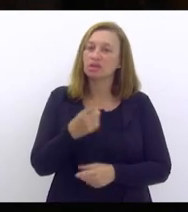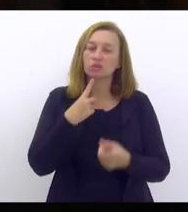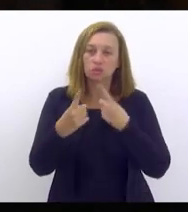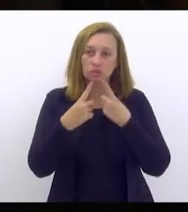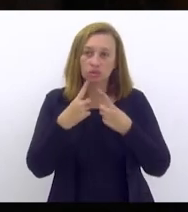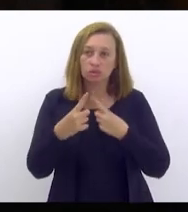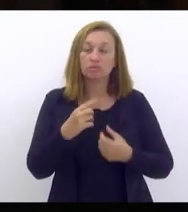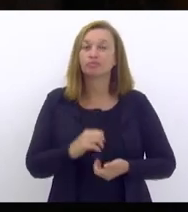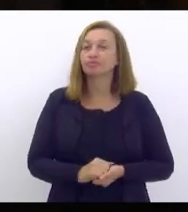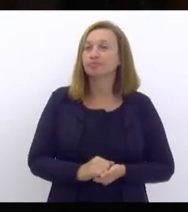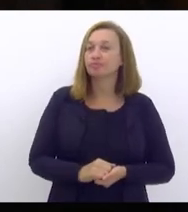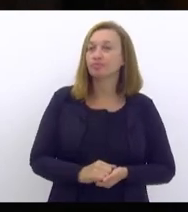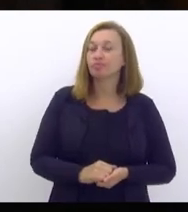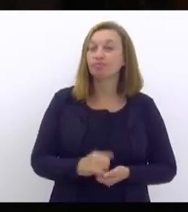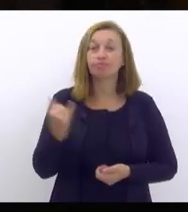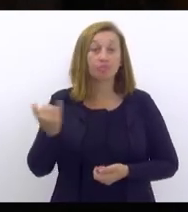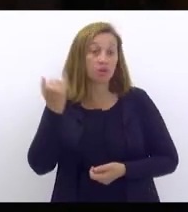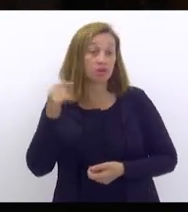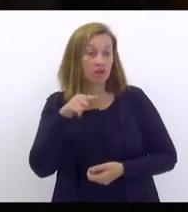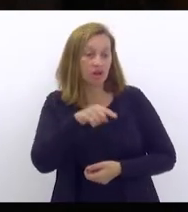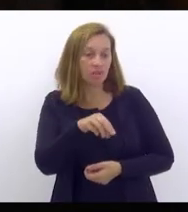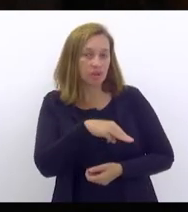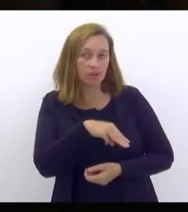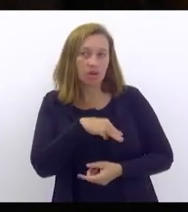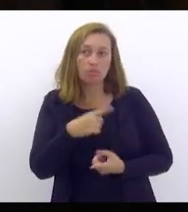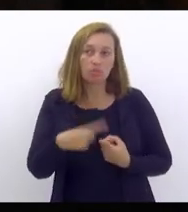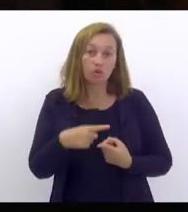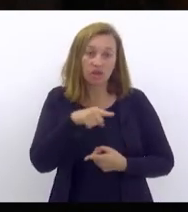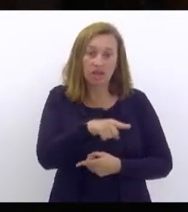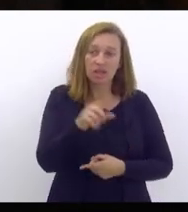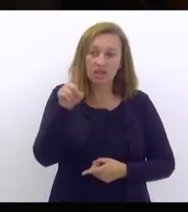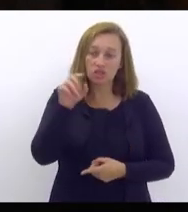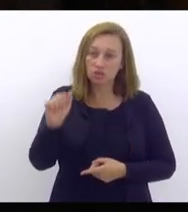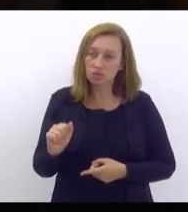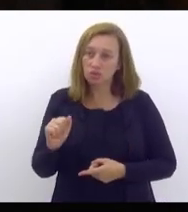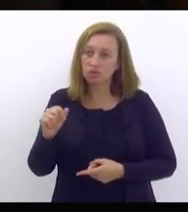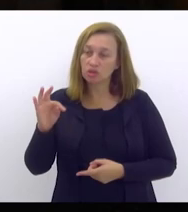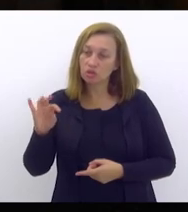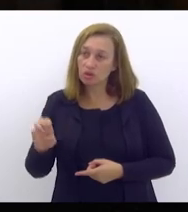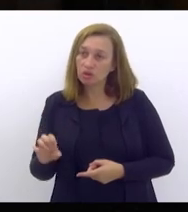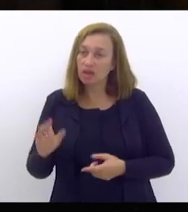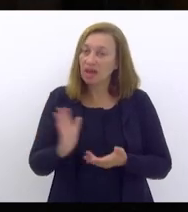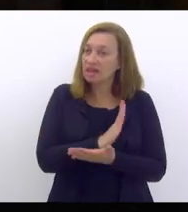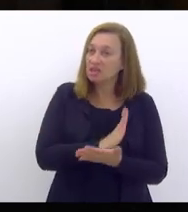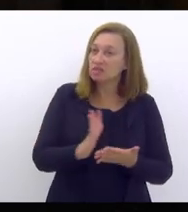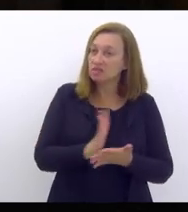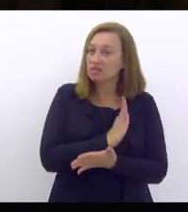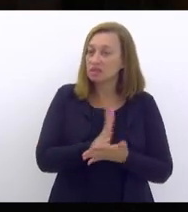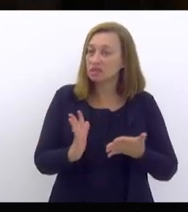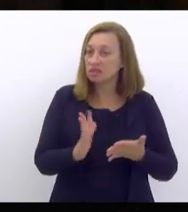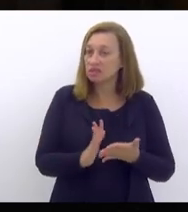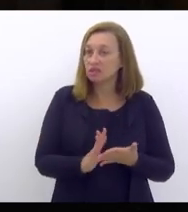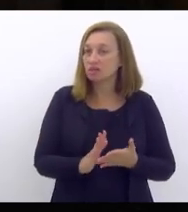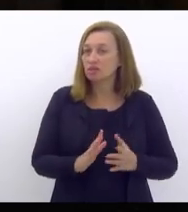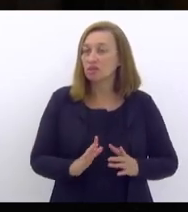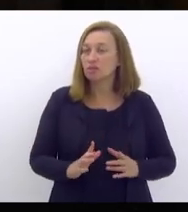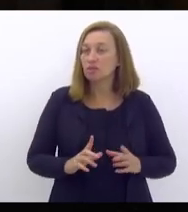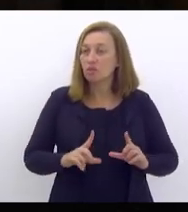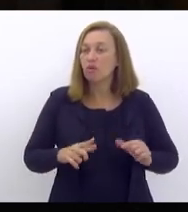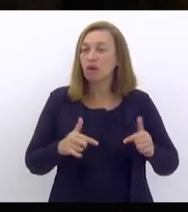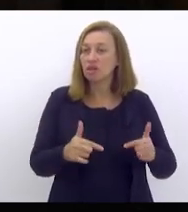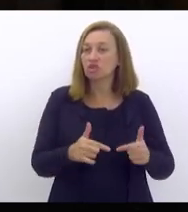ser em Madureira, já que ali é a nossa zona norte, onde muitas vezes a ação pública